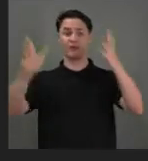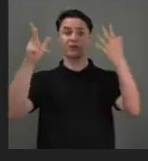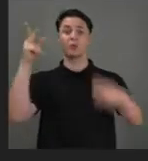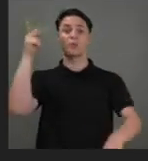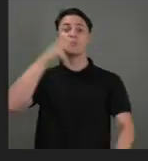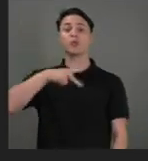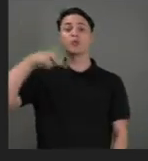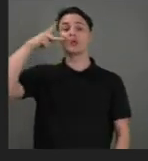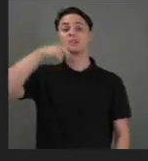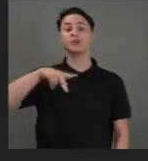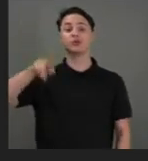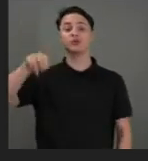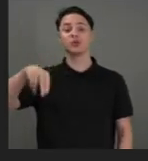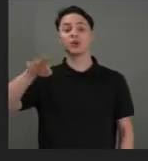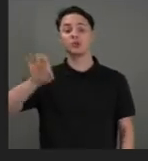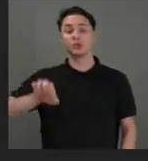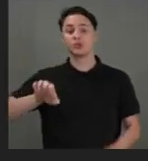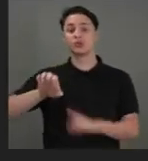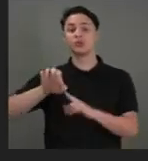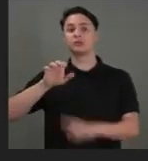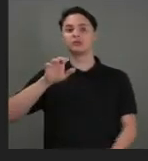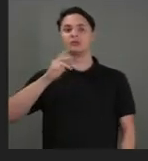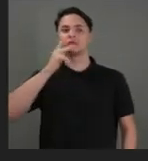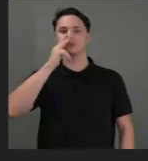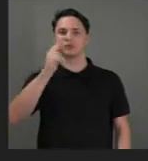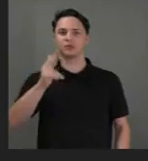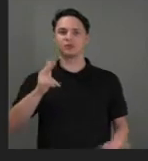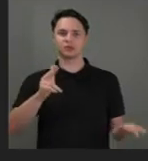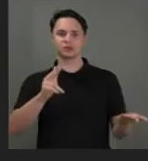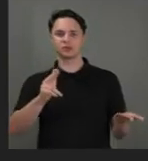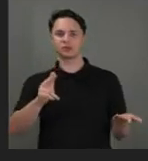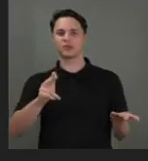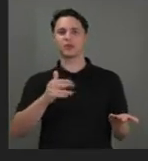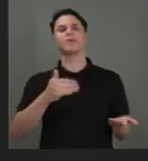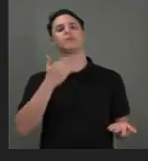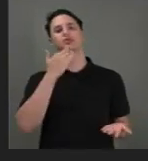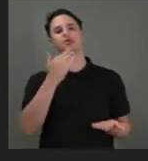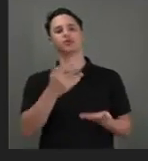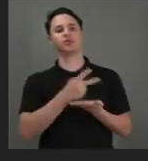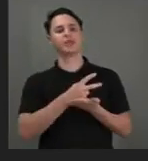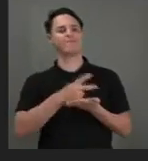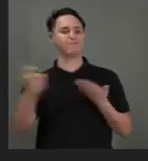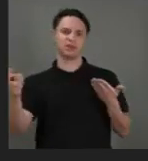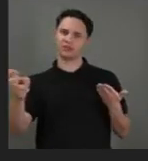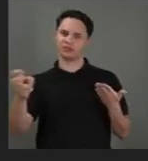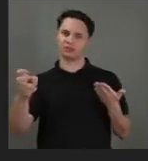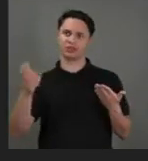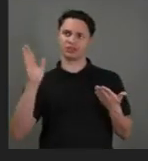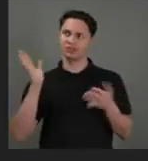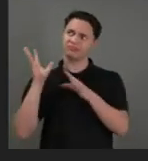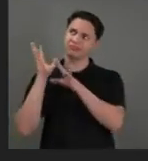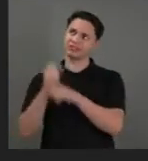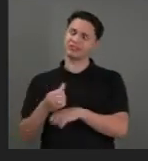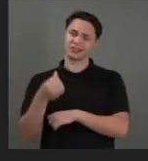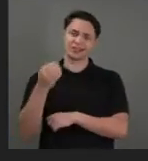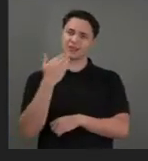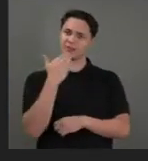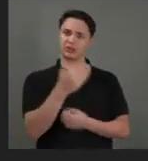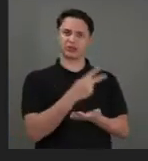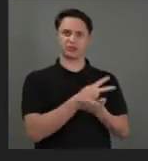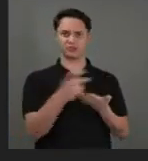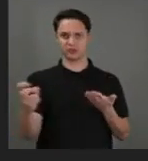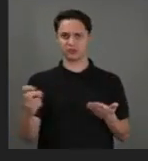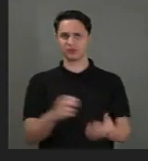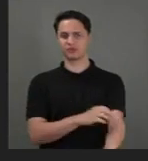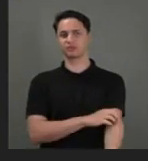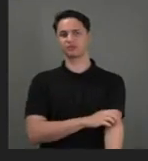até rendeu um pedido de impeachment dele, mais um, né? Tem vários aí, tem 60 engavetados, e alguns do